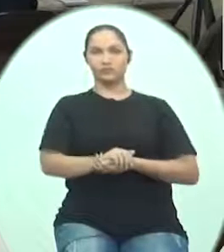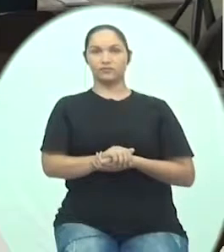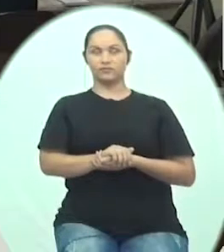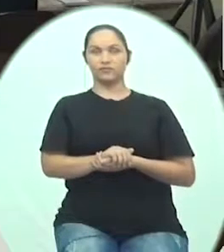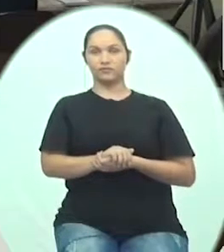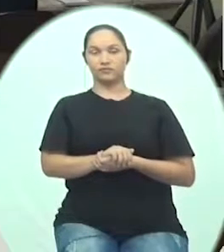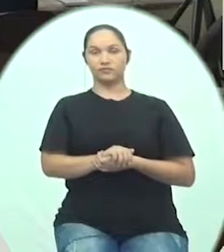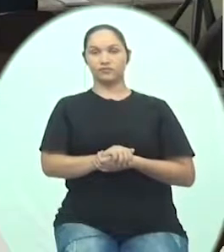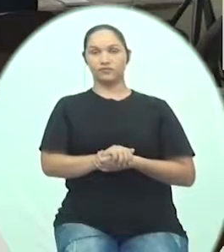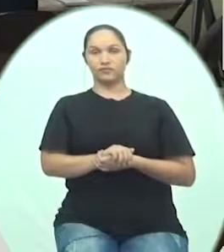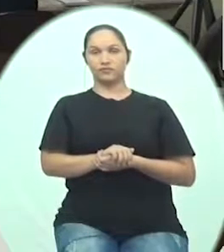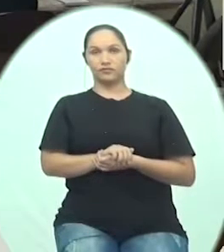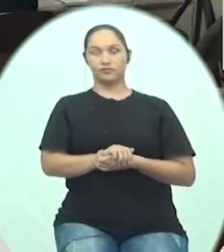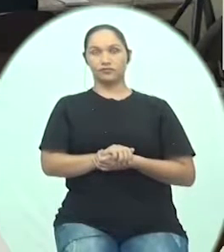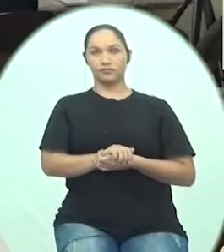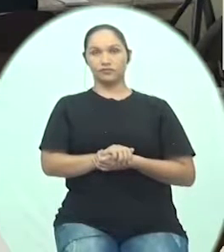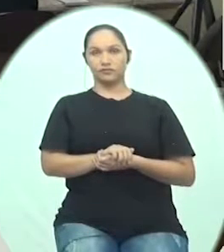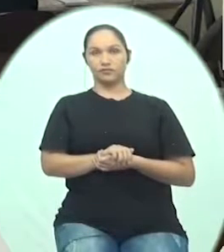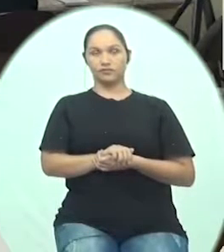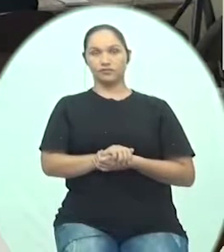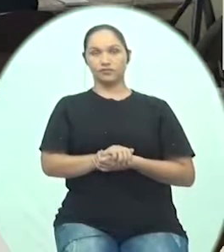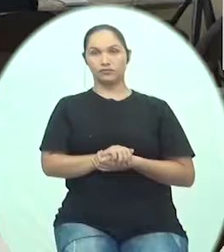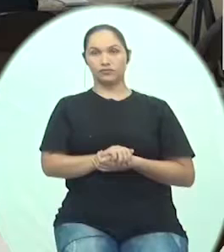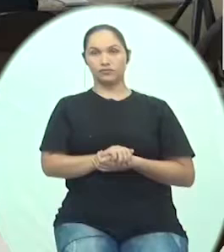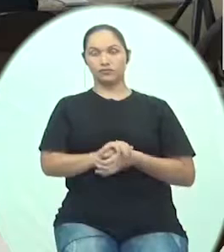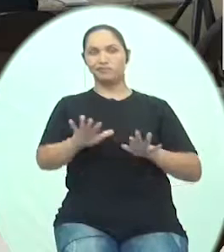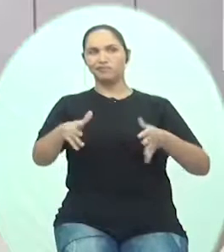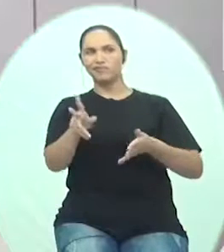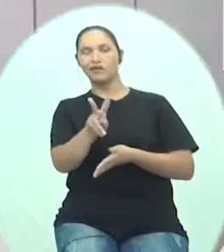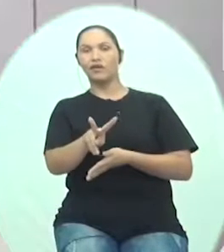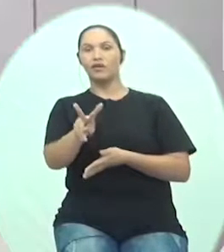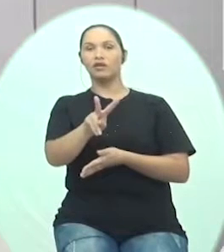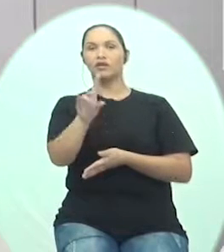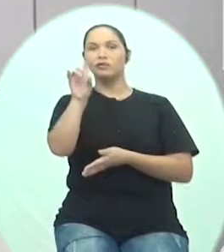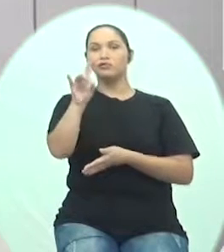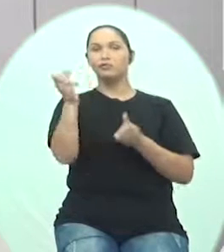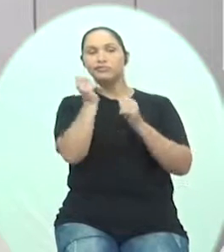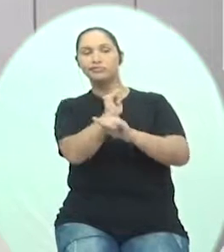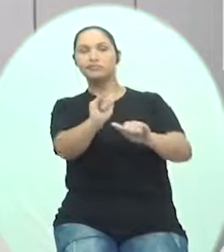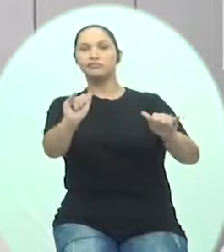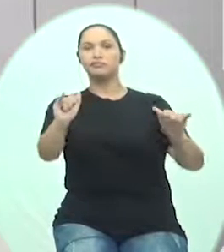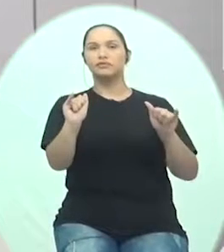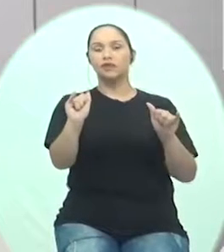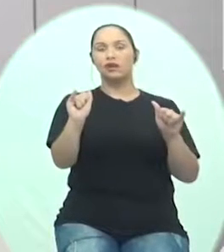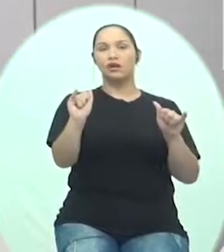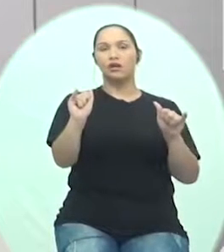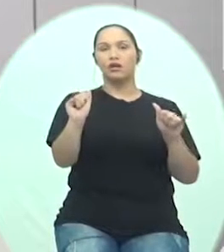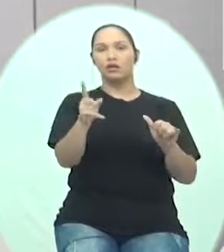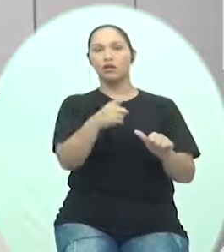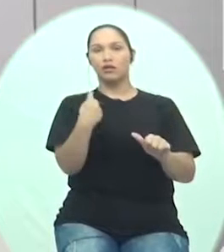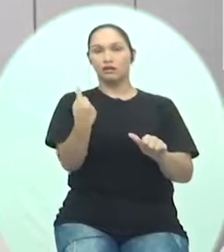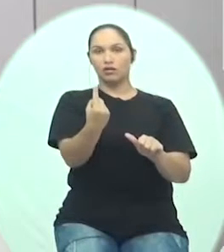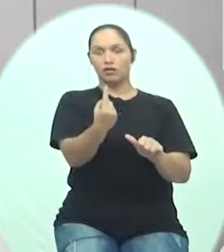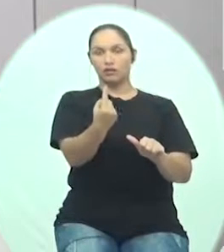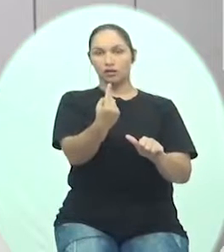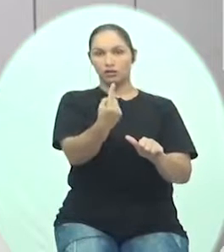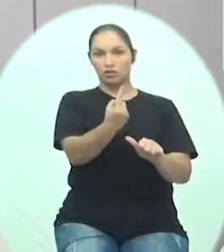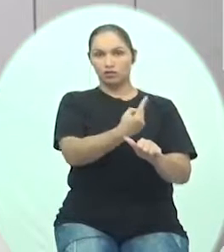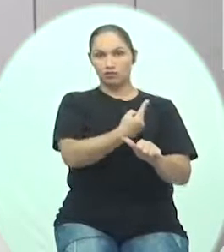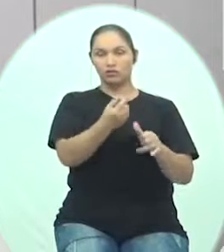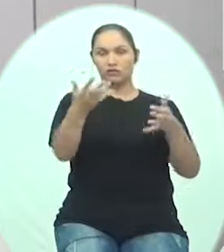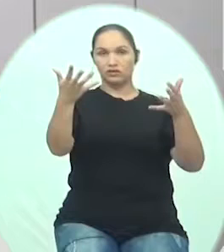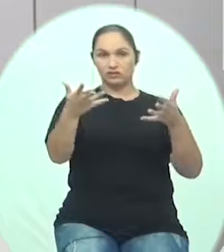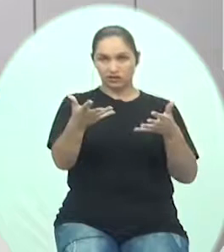Casagrande eh senhores vereadores só para tornar público então que nós nos retiramos da presidência da comissão